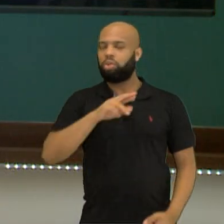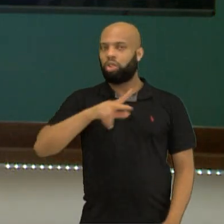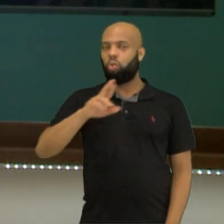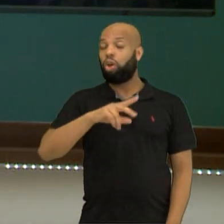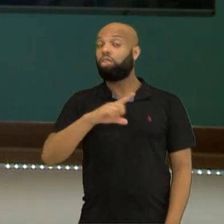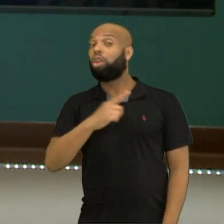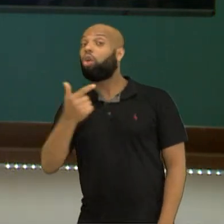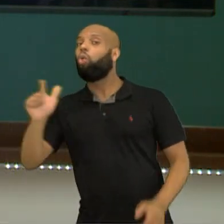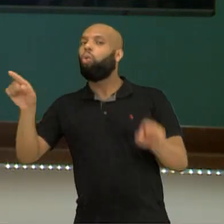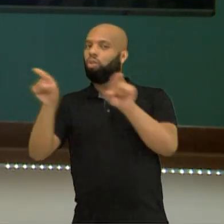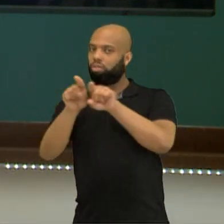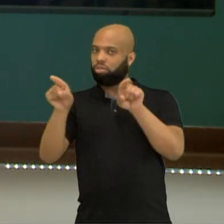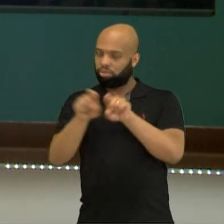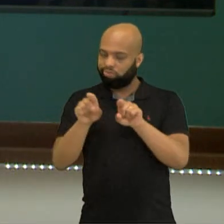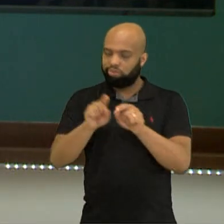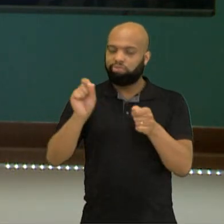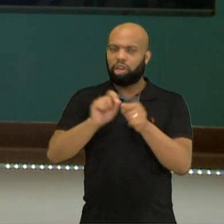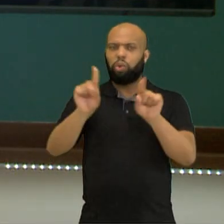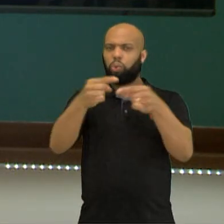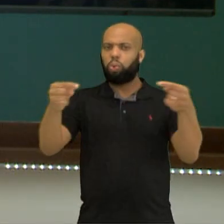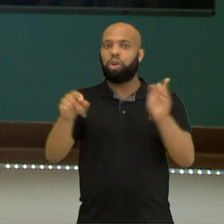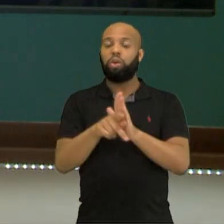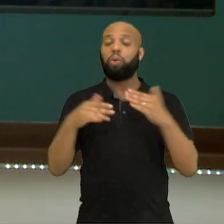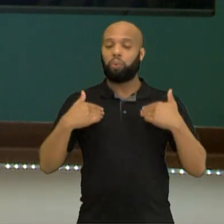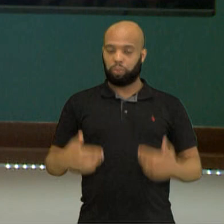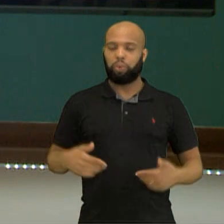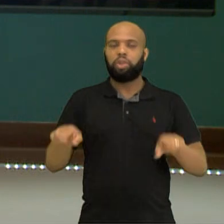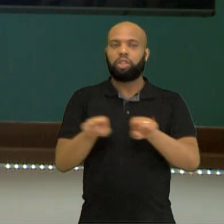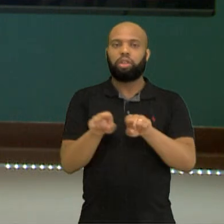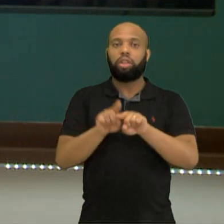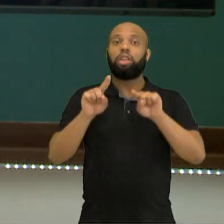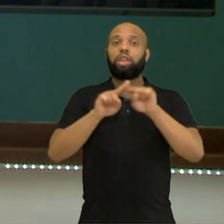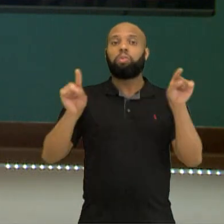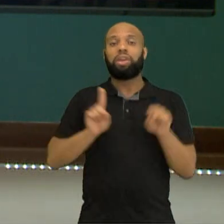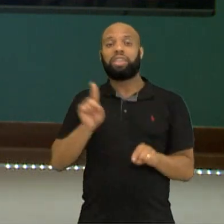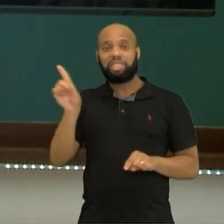Com a produção sonora a partir do corpo como ferramenta. No entanto, os